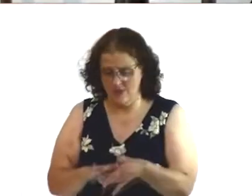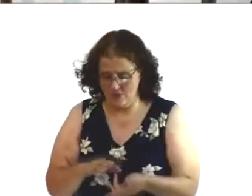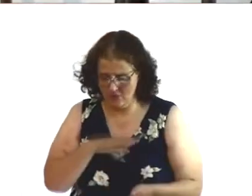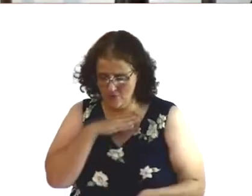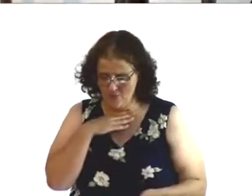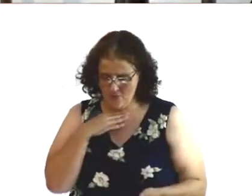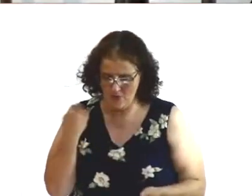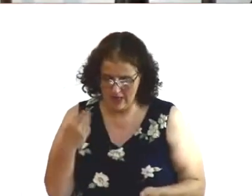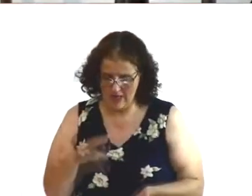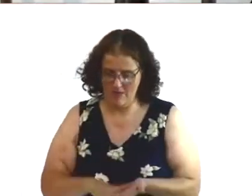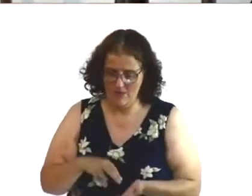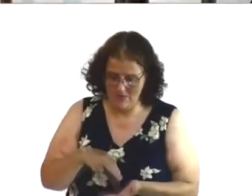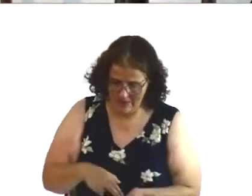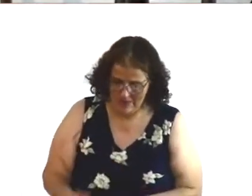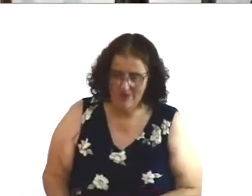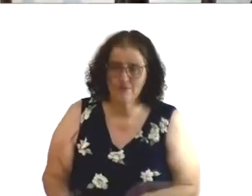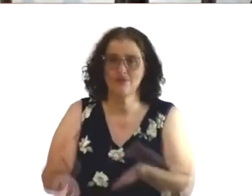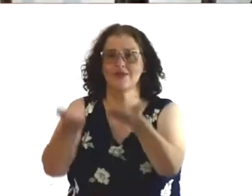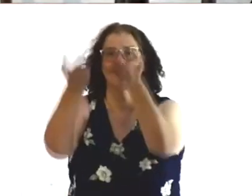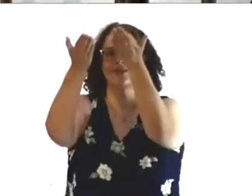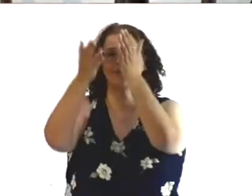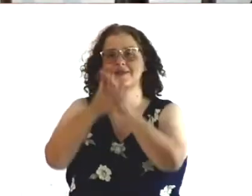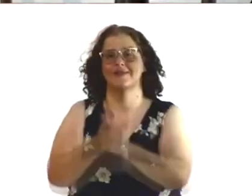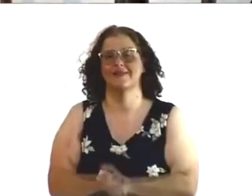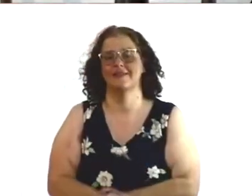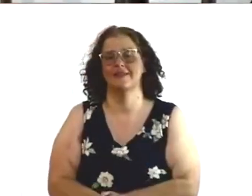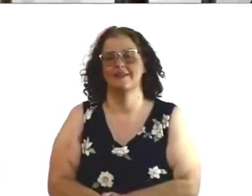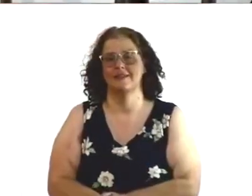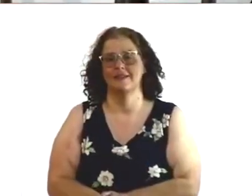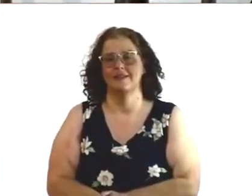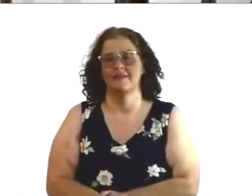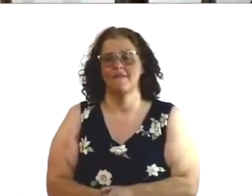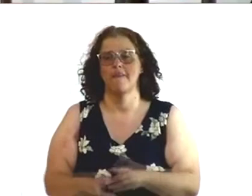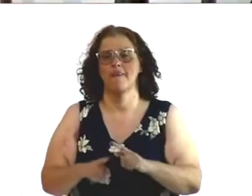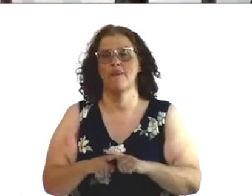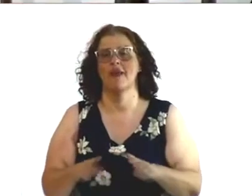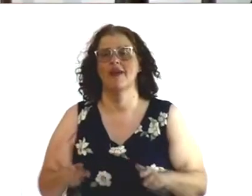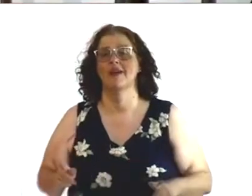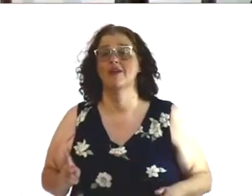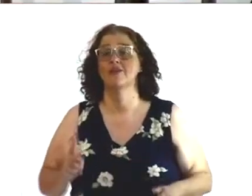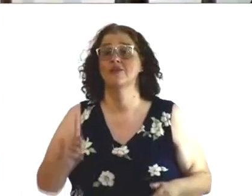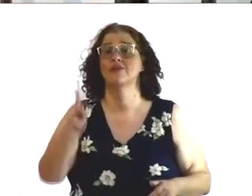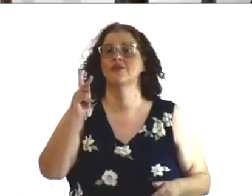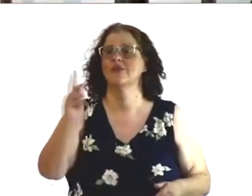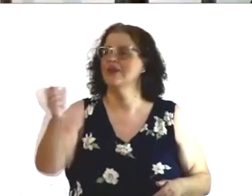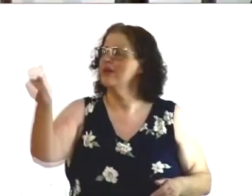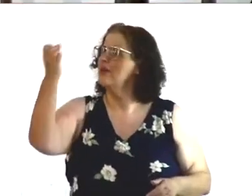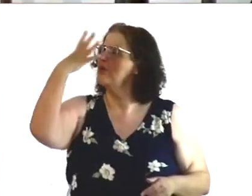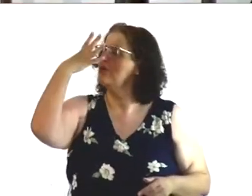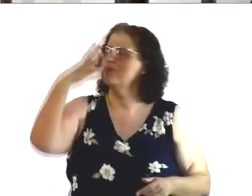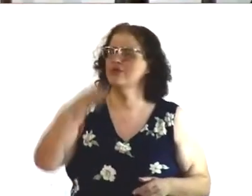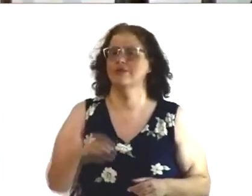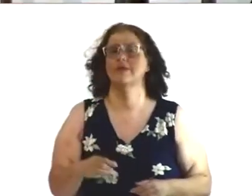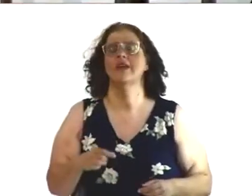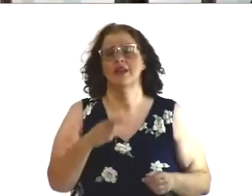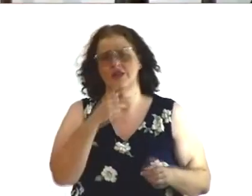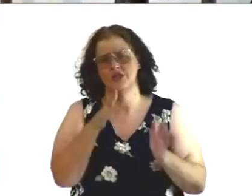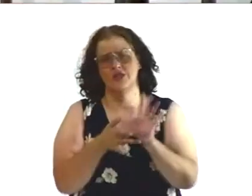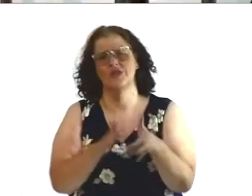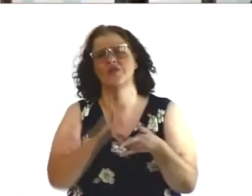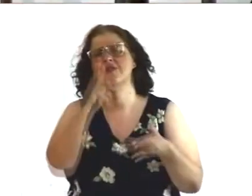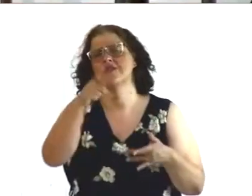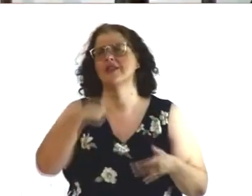sou a luz, disse Jesus. Quem anda após mim não anda nas trevas,